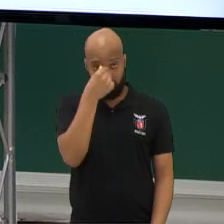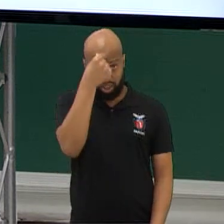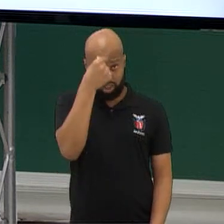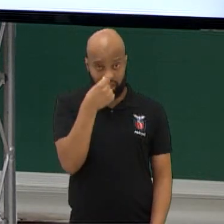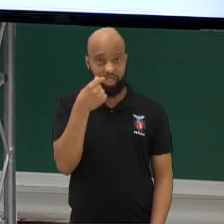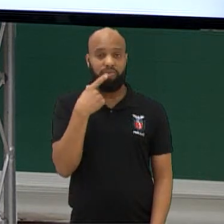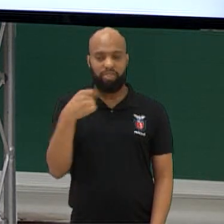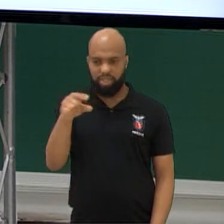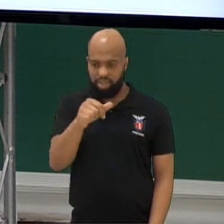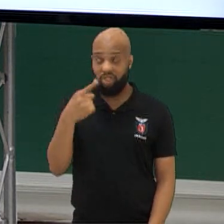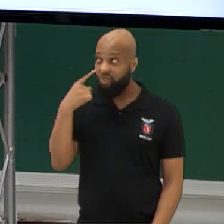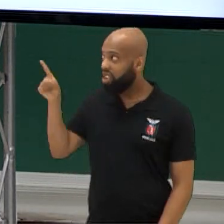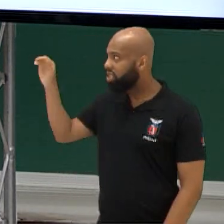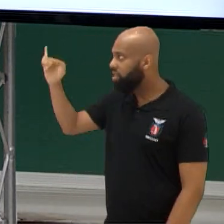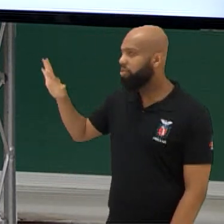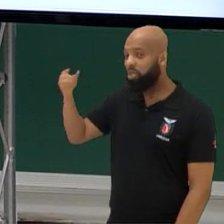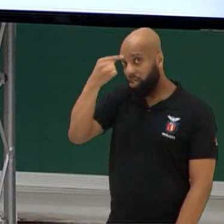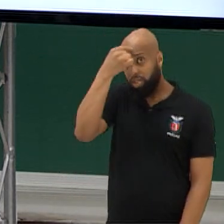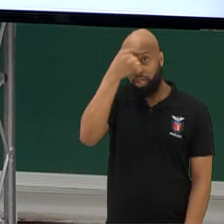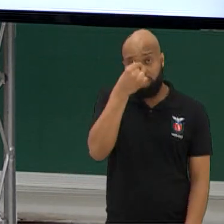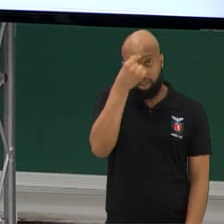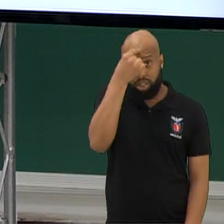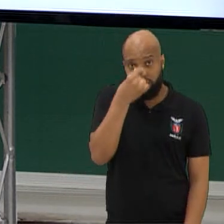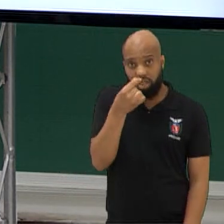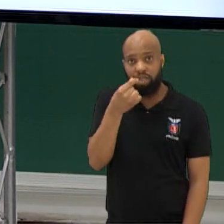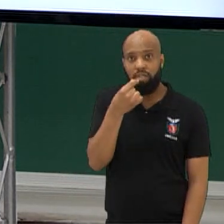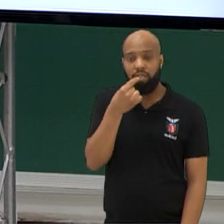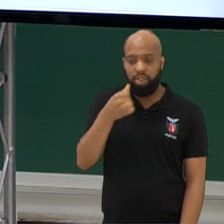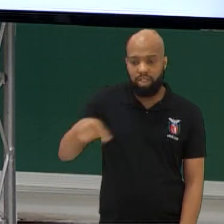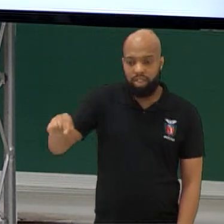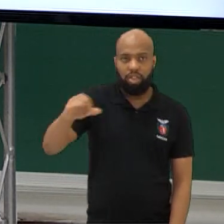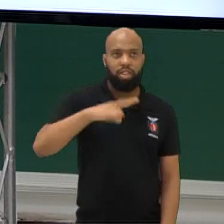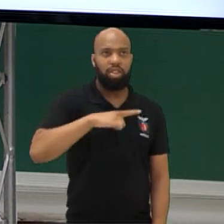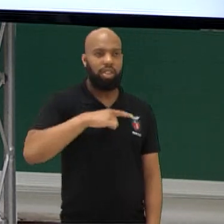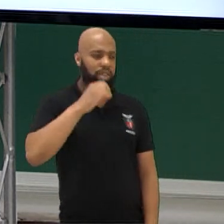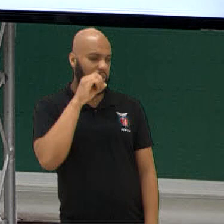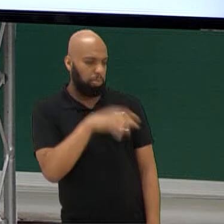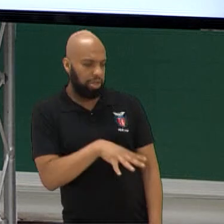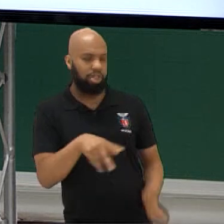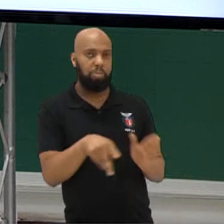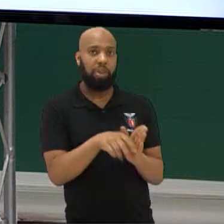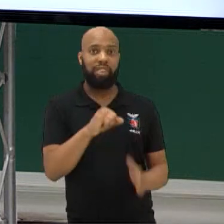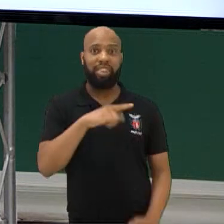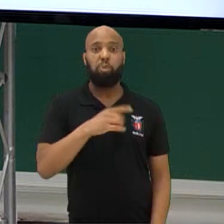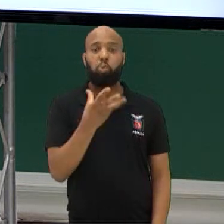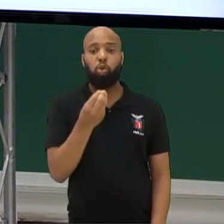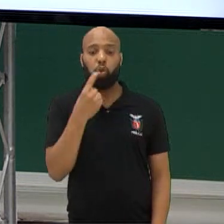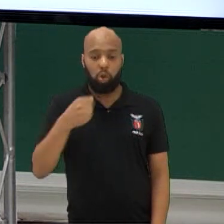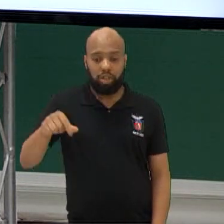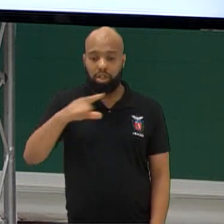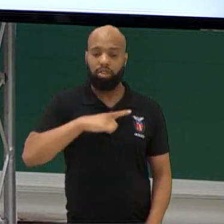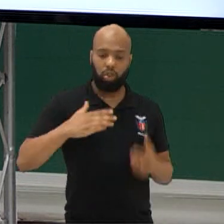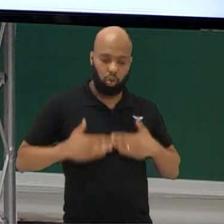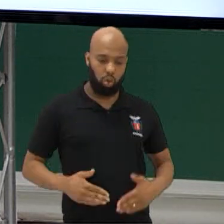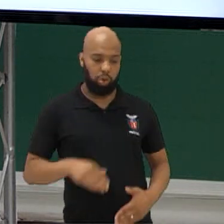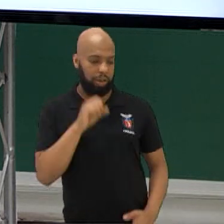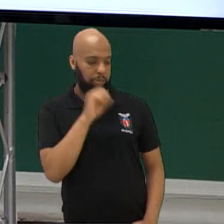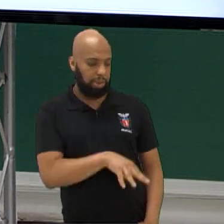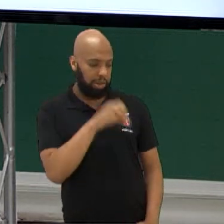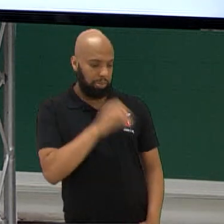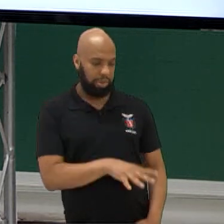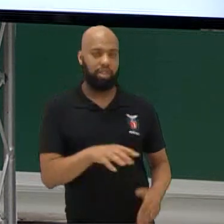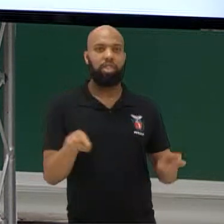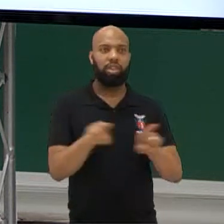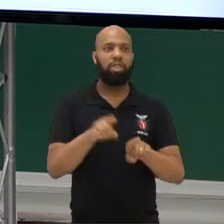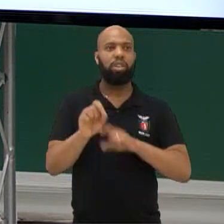ser responsável por excretar excesso de sal presente no corpo dessa ave. Pode ser, geralmente, esse excesso de